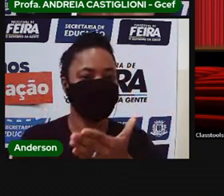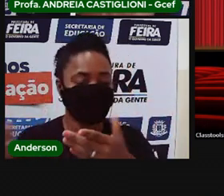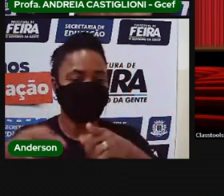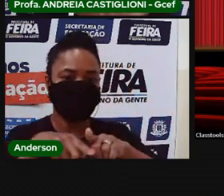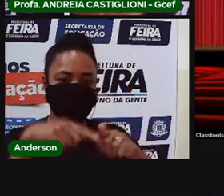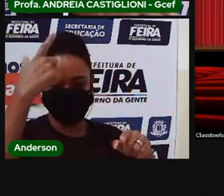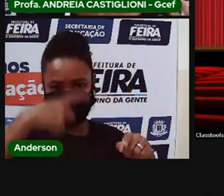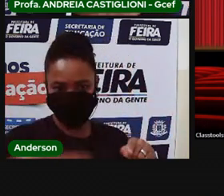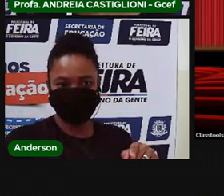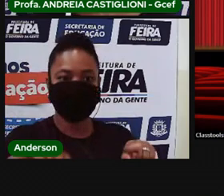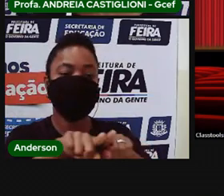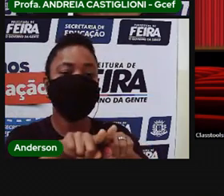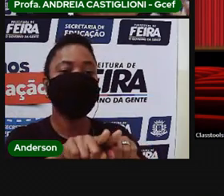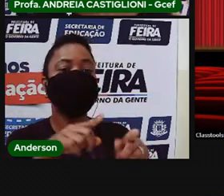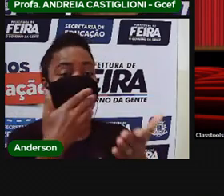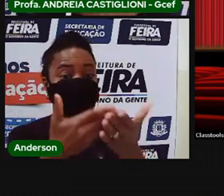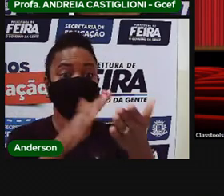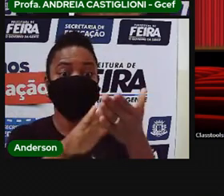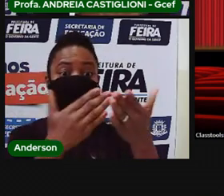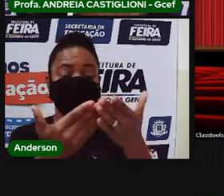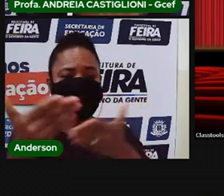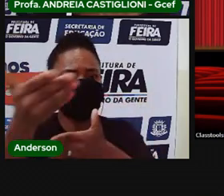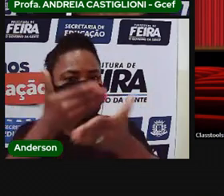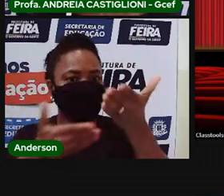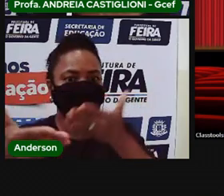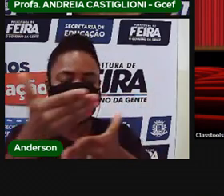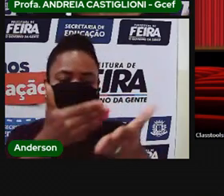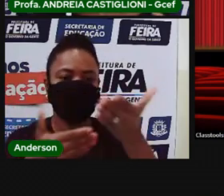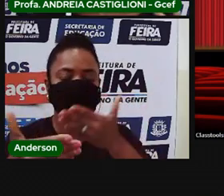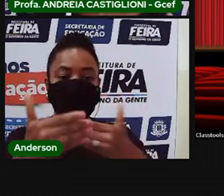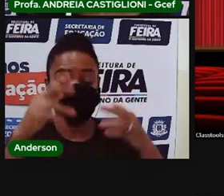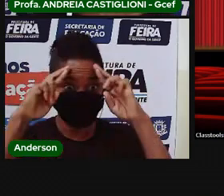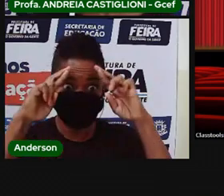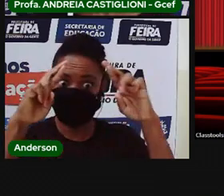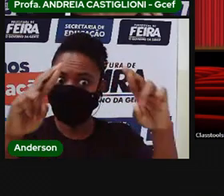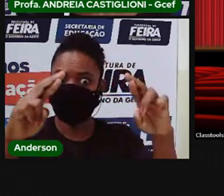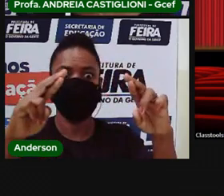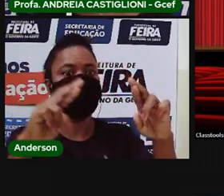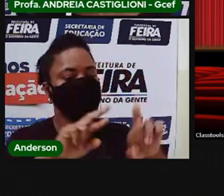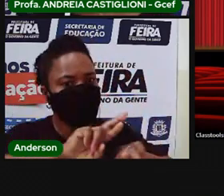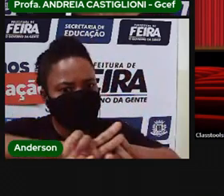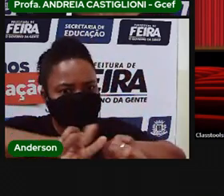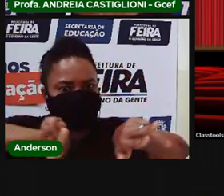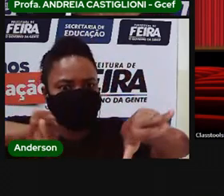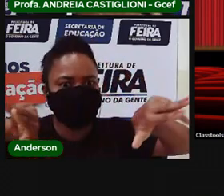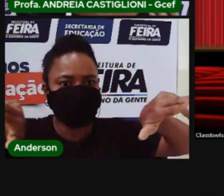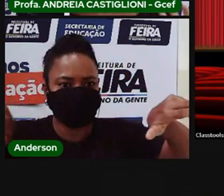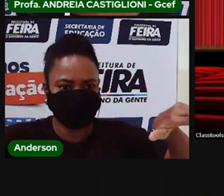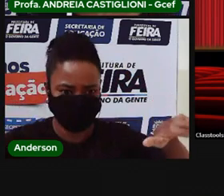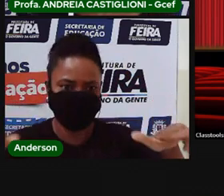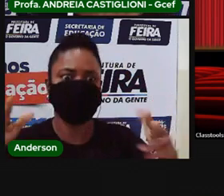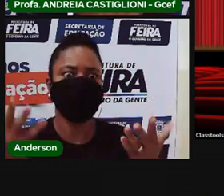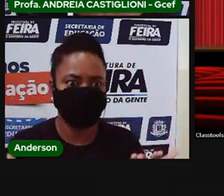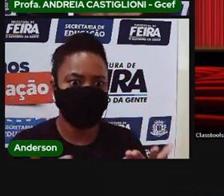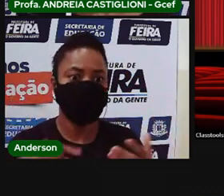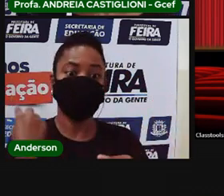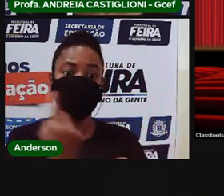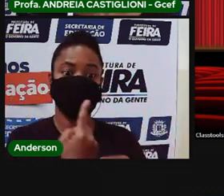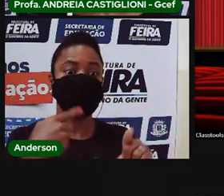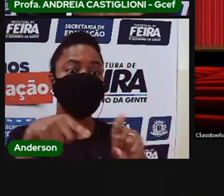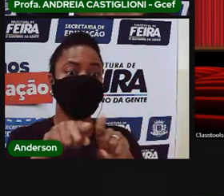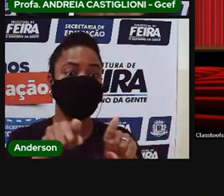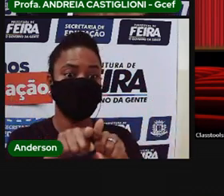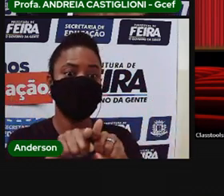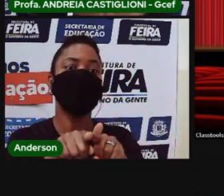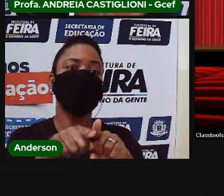os intérpretes, respeitando essa diversidade, né? Importante, porque a gente também tem alunos